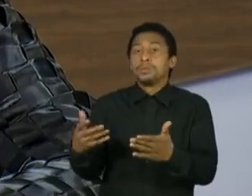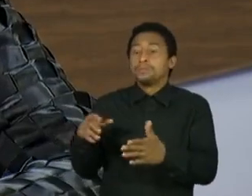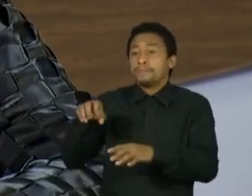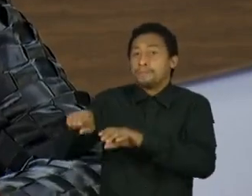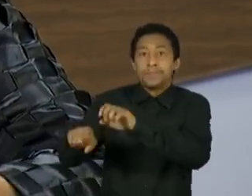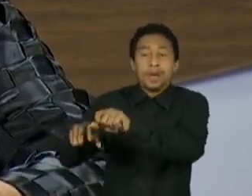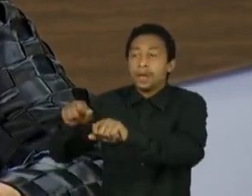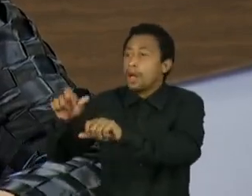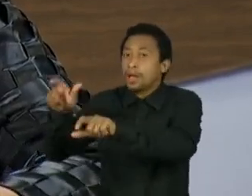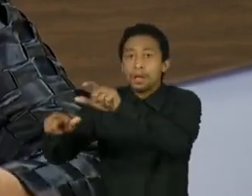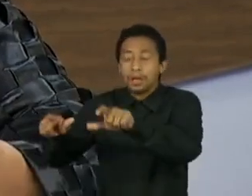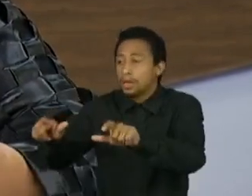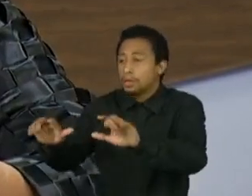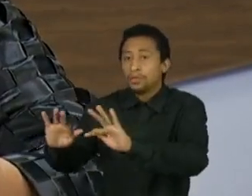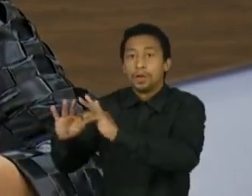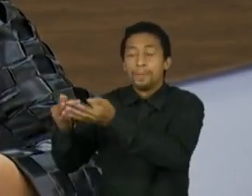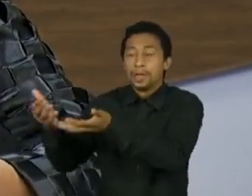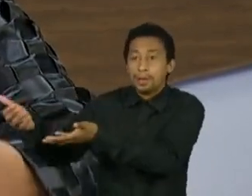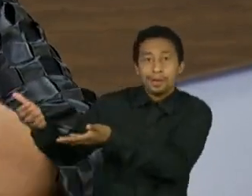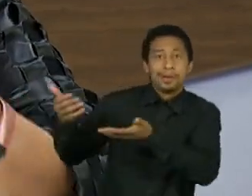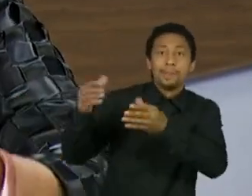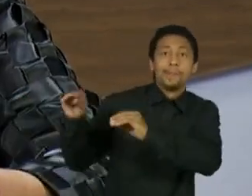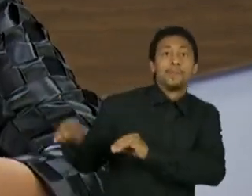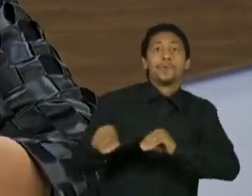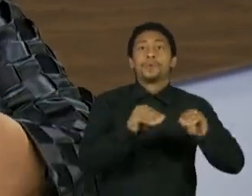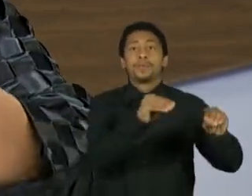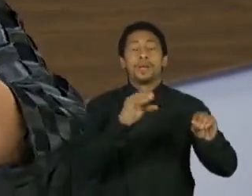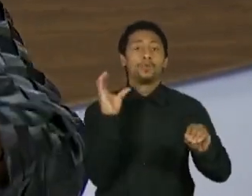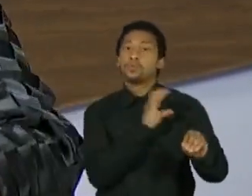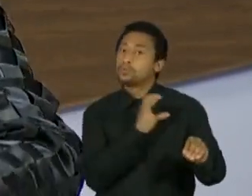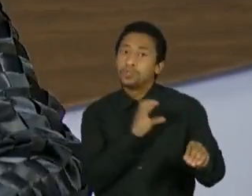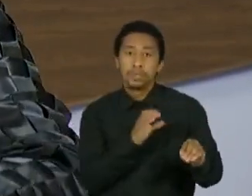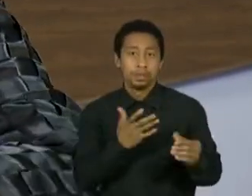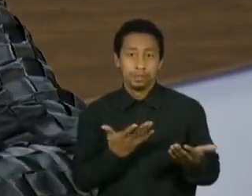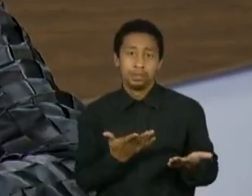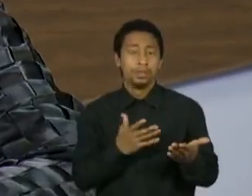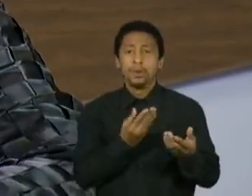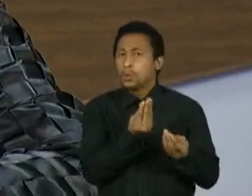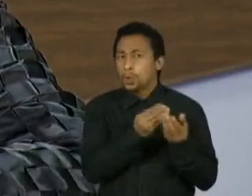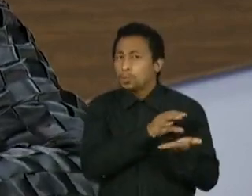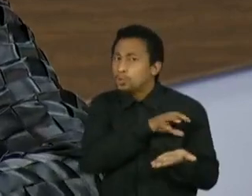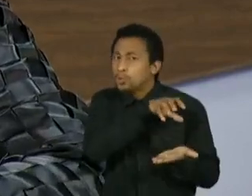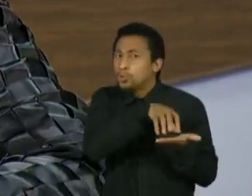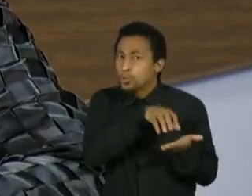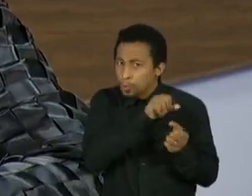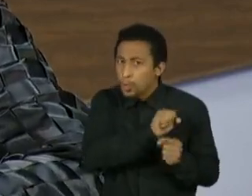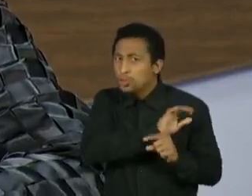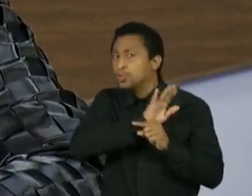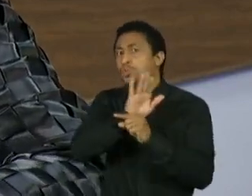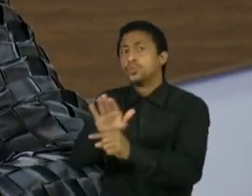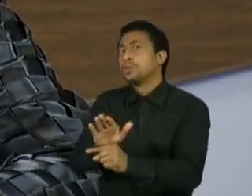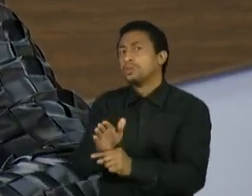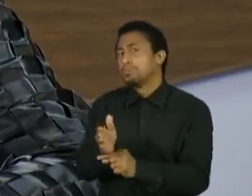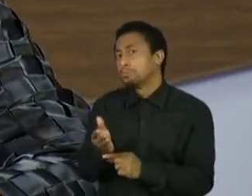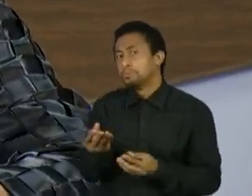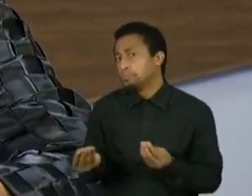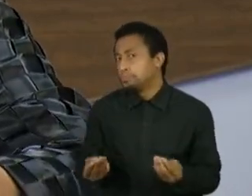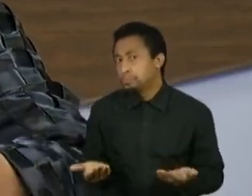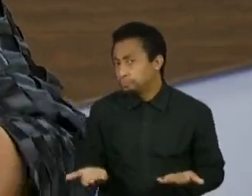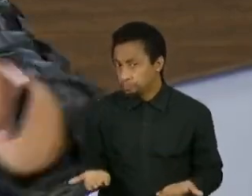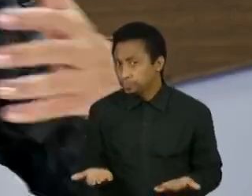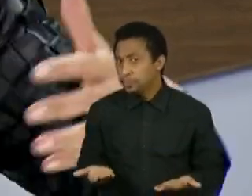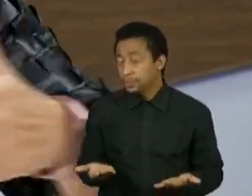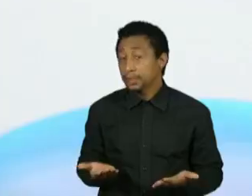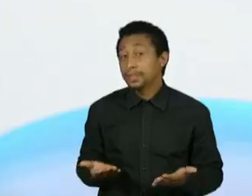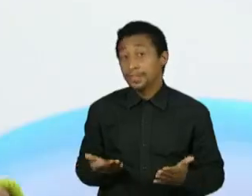né? Você pode falar como é que o Instituto pode ajudar essas pessoas? E como